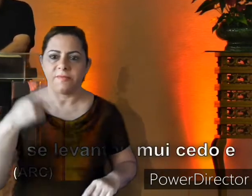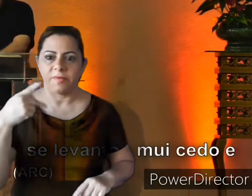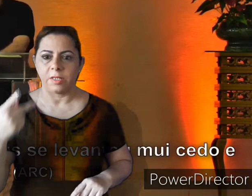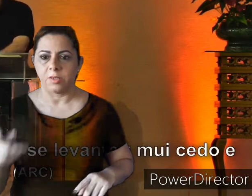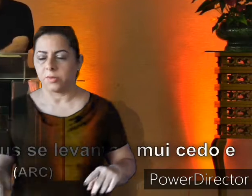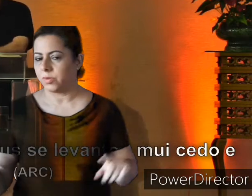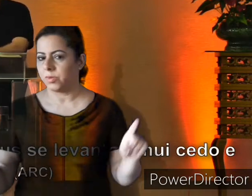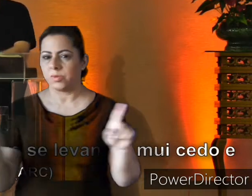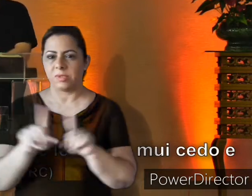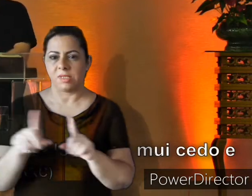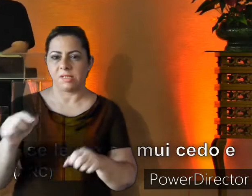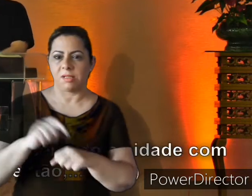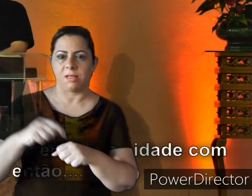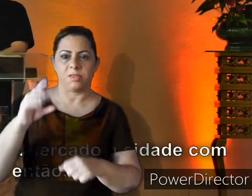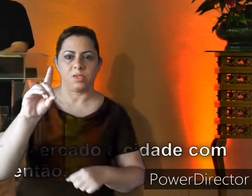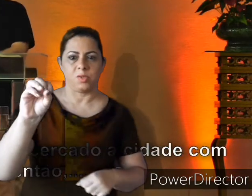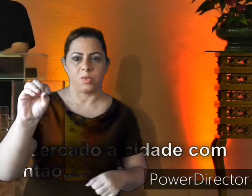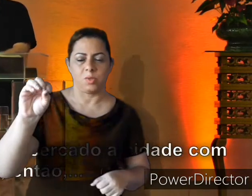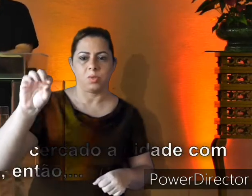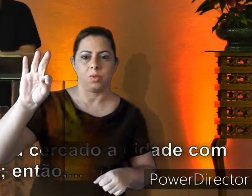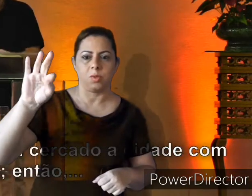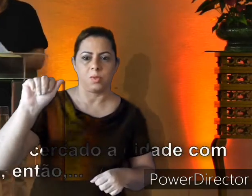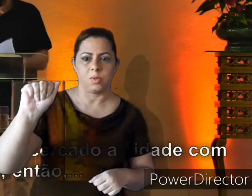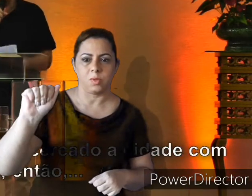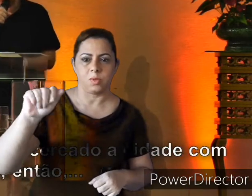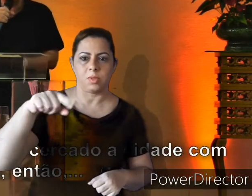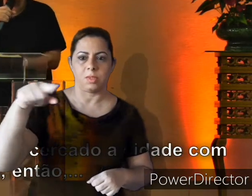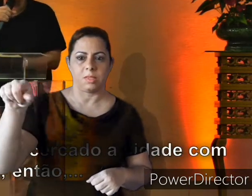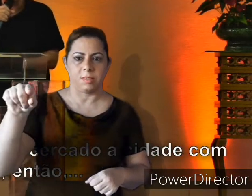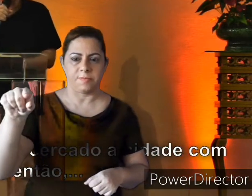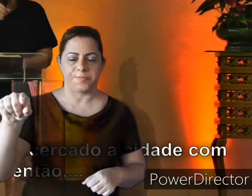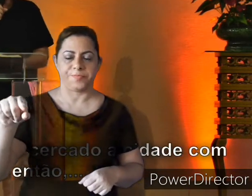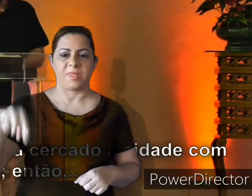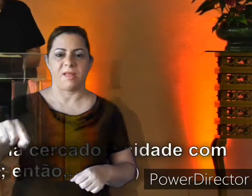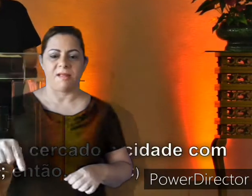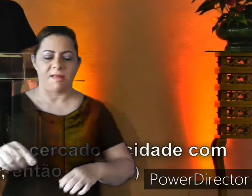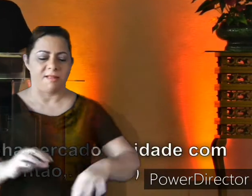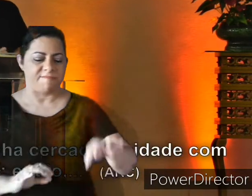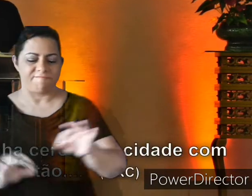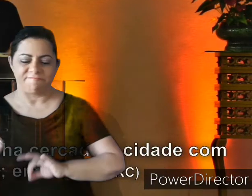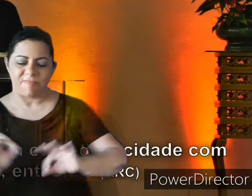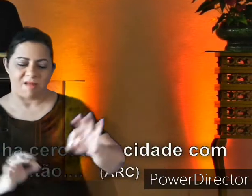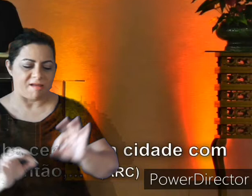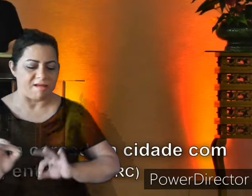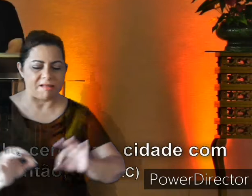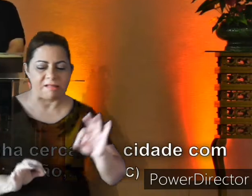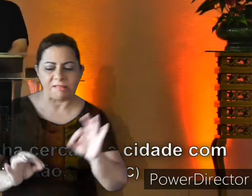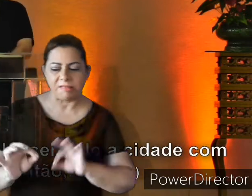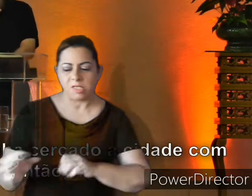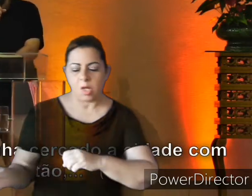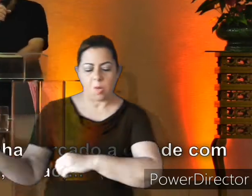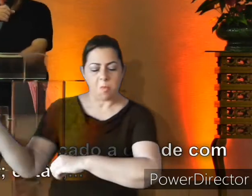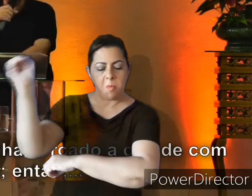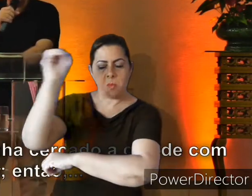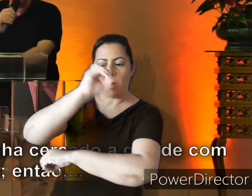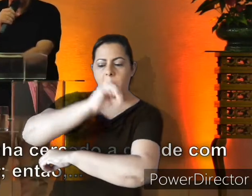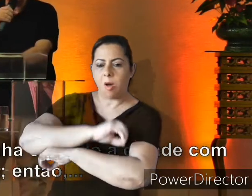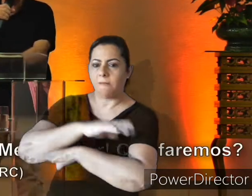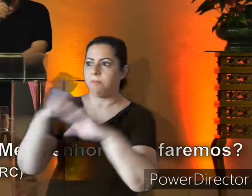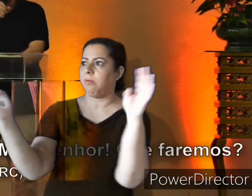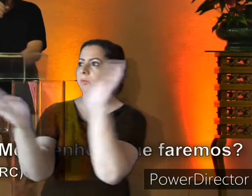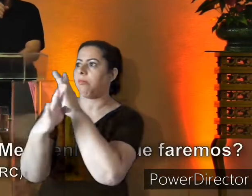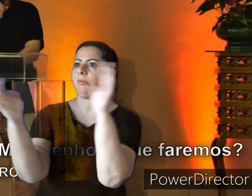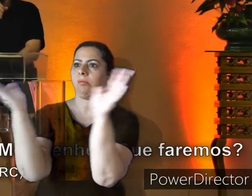homem de Deus se levantou muito cedo e saiu, e eis que um exército tinha cercado a cidade com cavalos